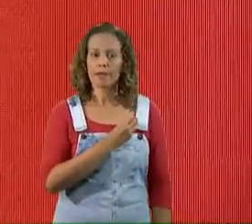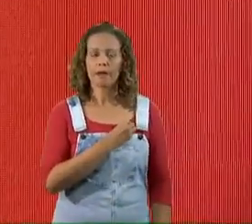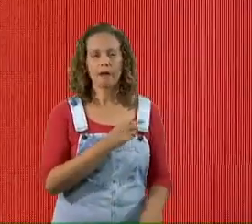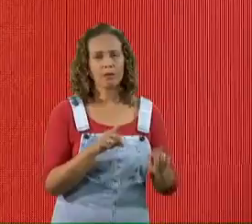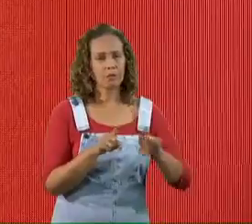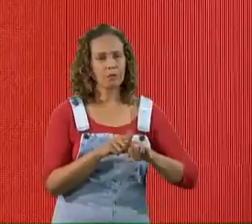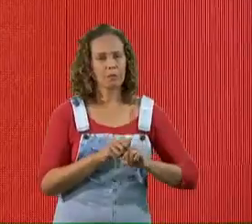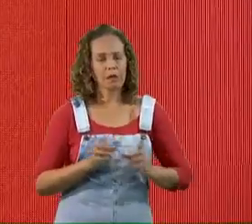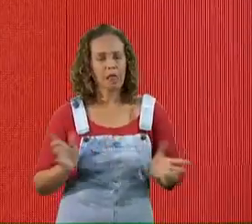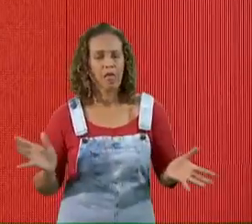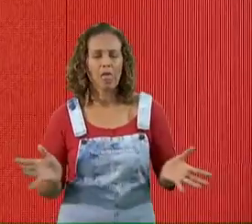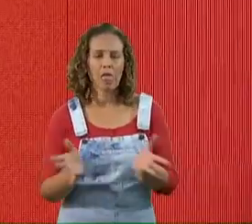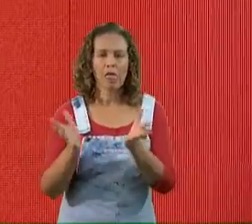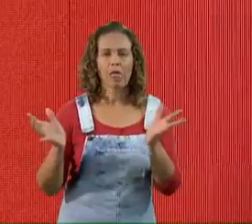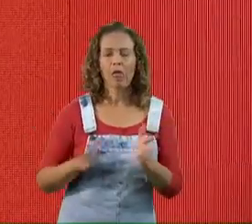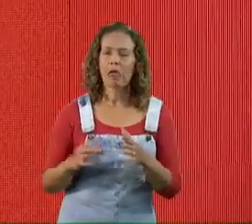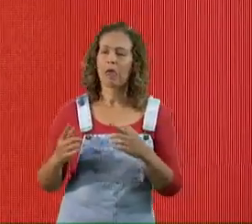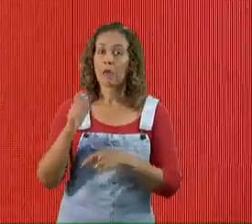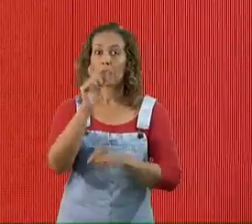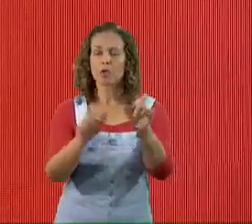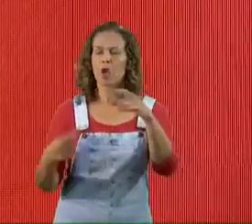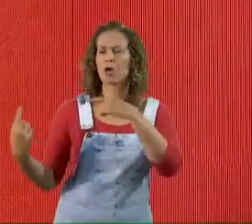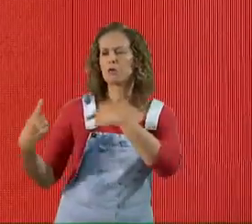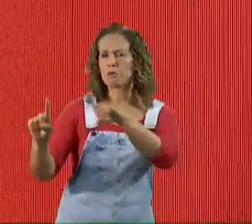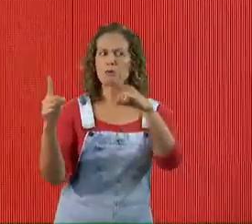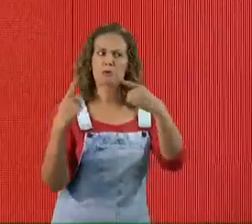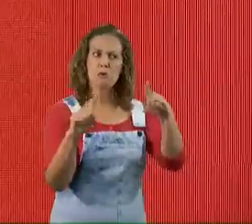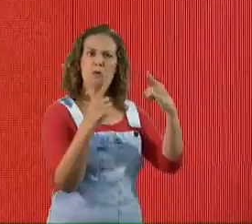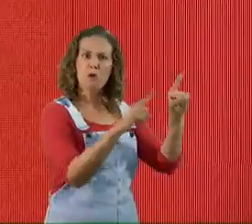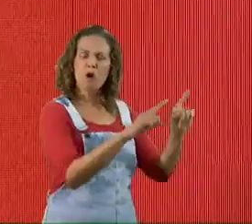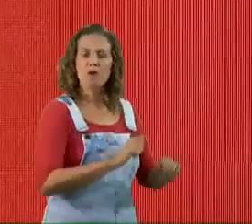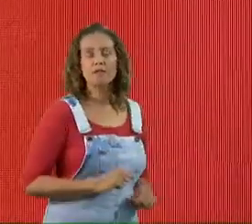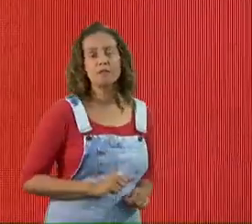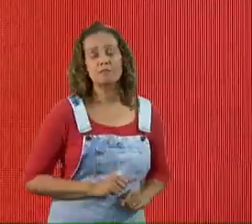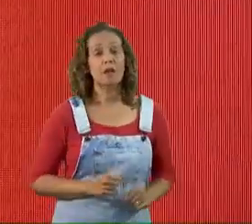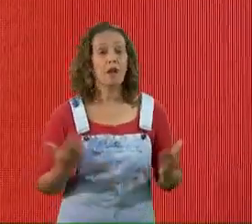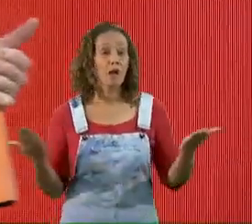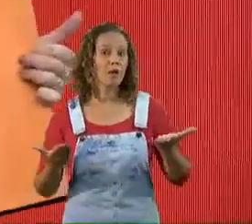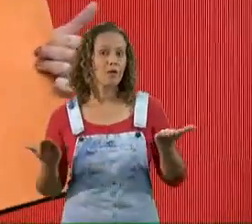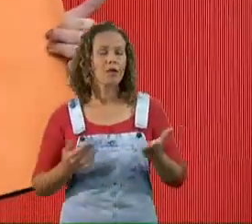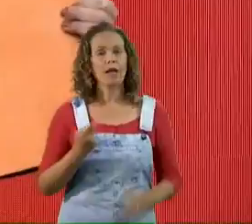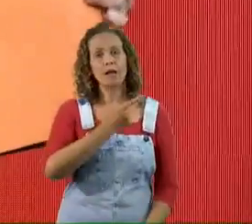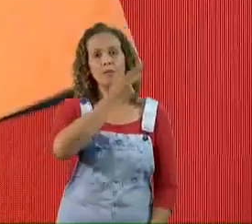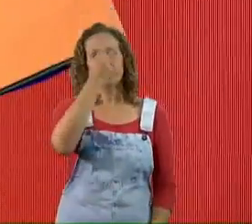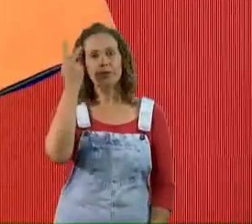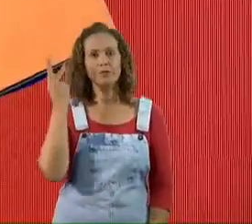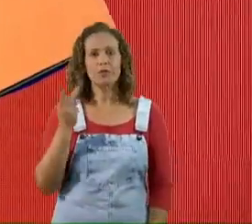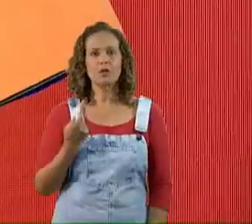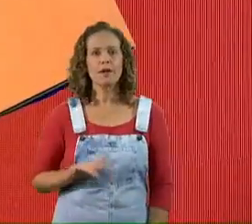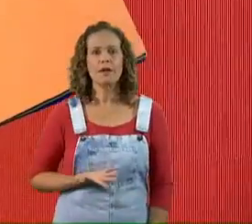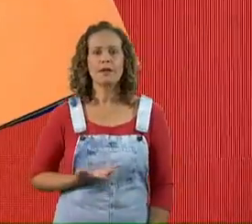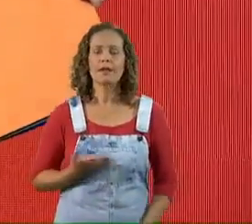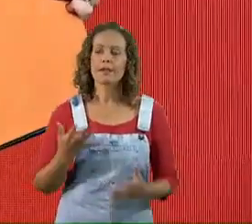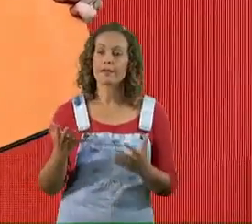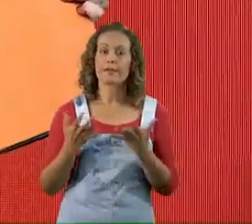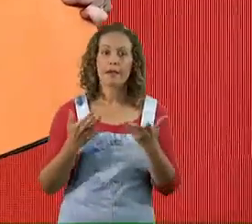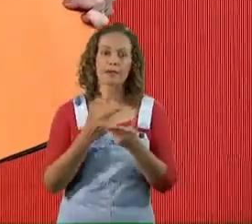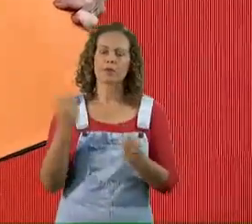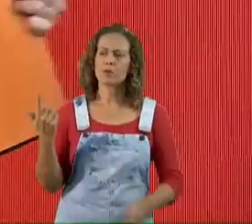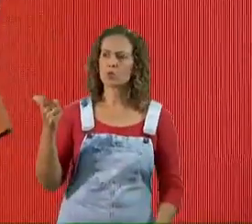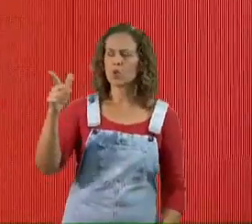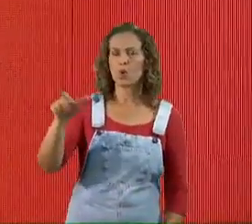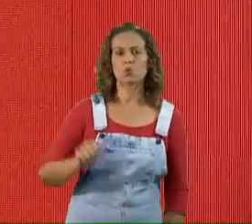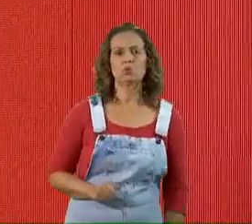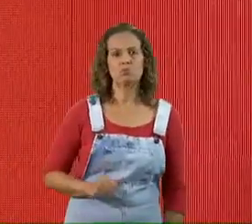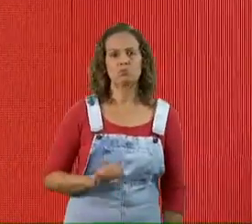outras pessoas. Agora, uma pessoa quer o que a outra tem. Agora, uma pessoa quer destruir a